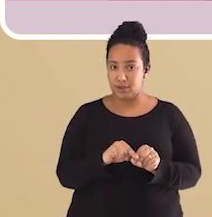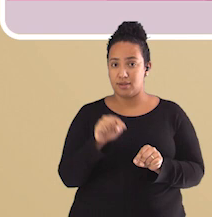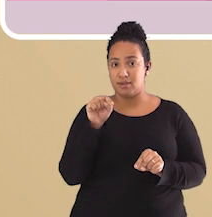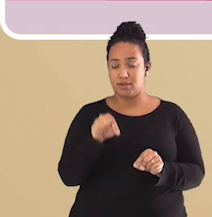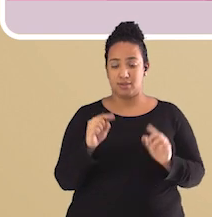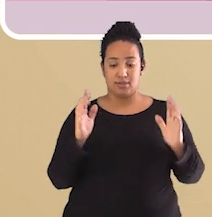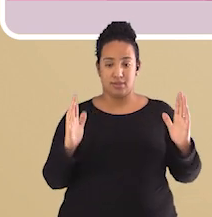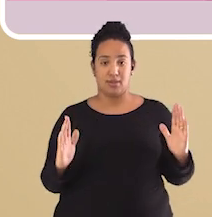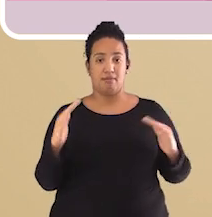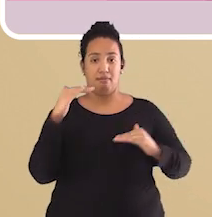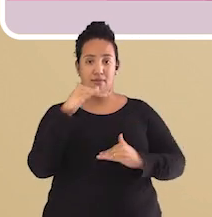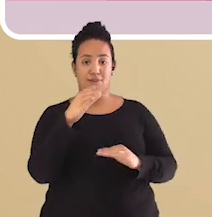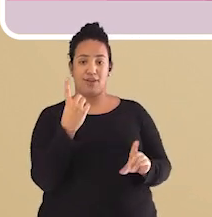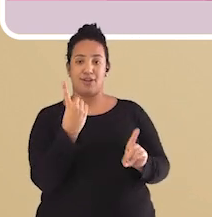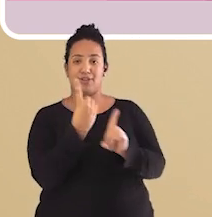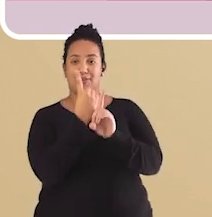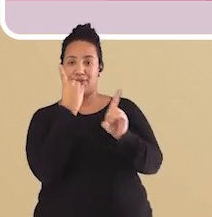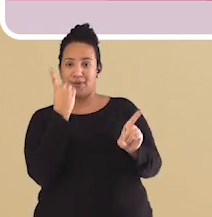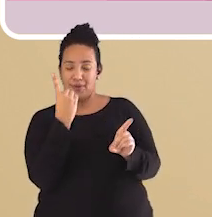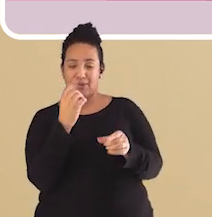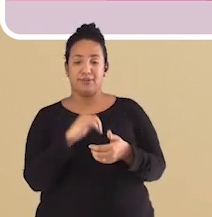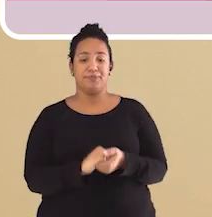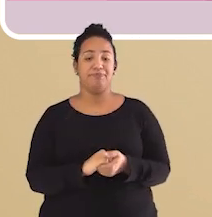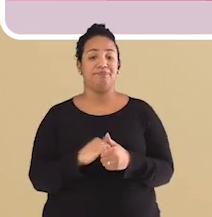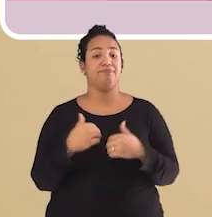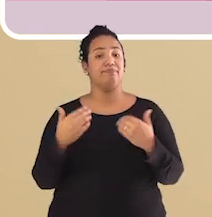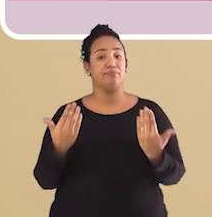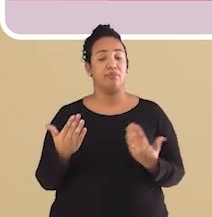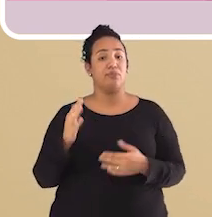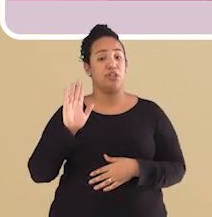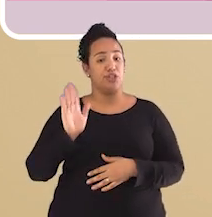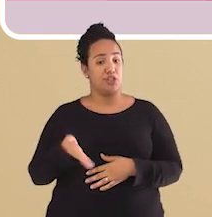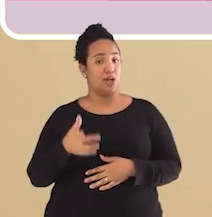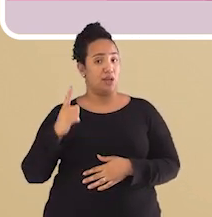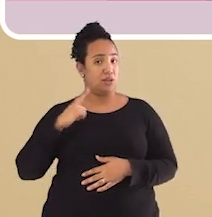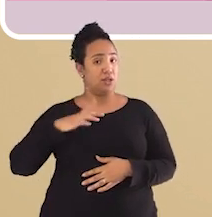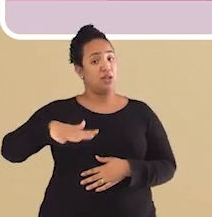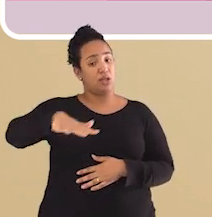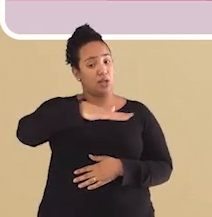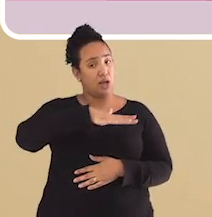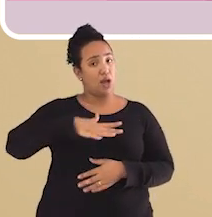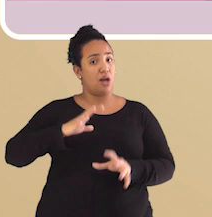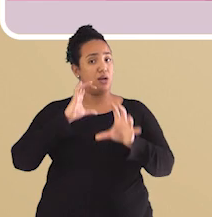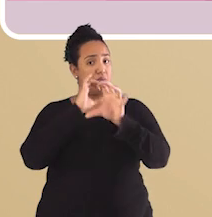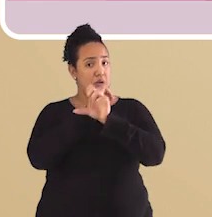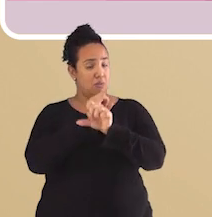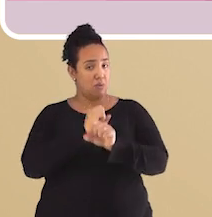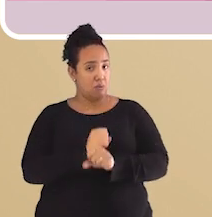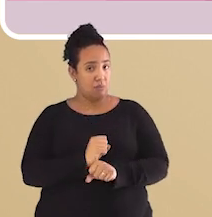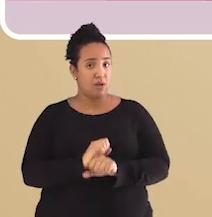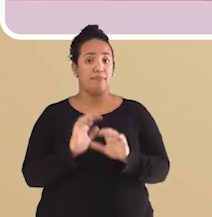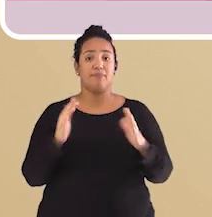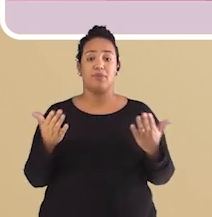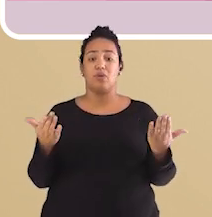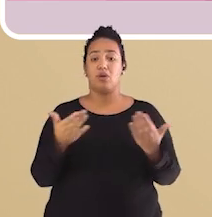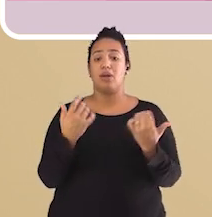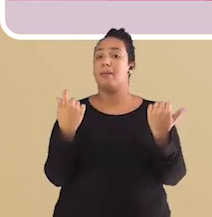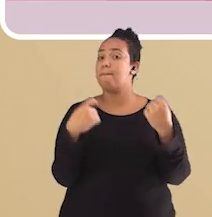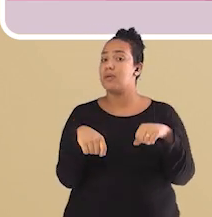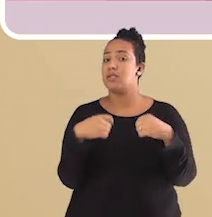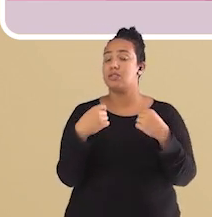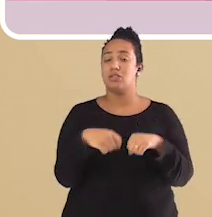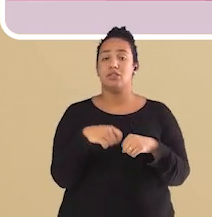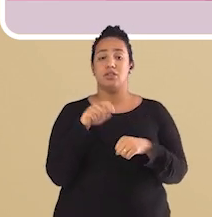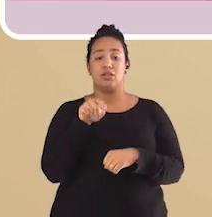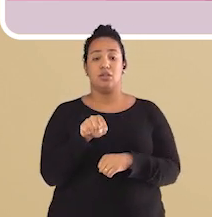da medida de seu lado. Logo, se temos a área do quadrado já calculada, nós vamos precisar aplicar